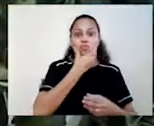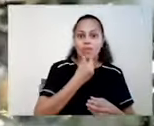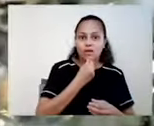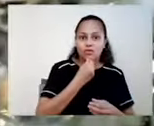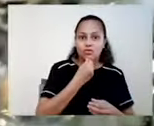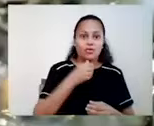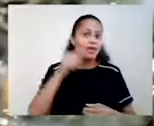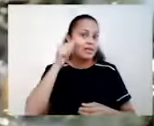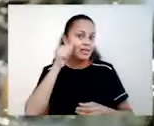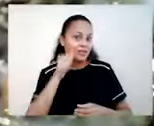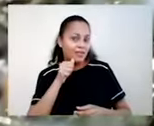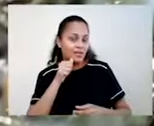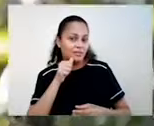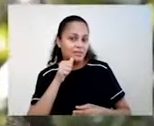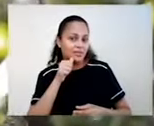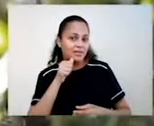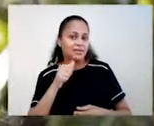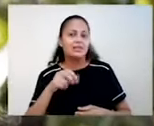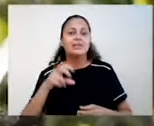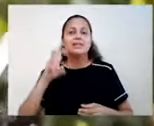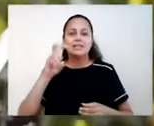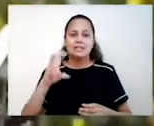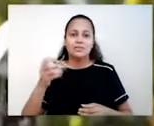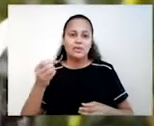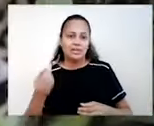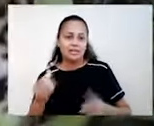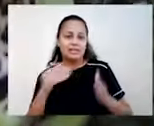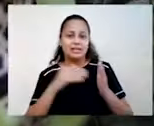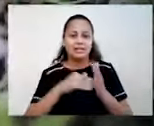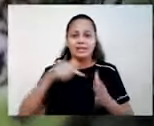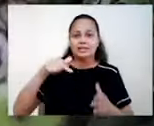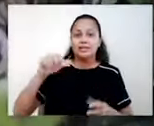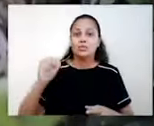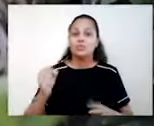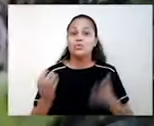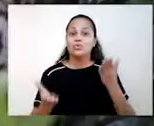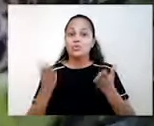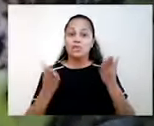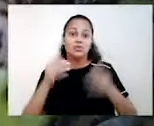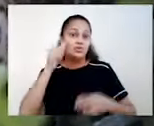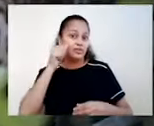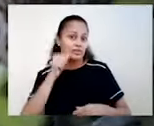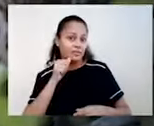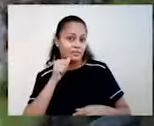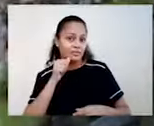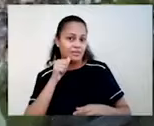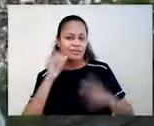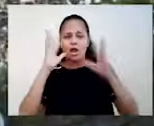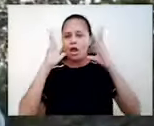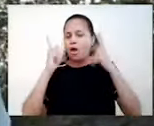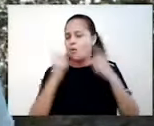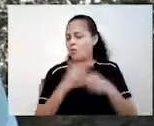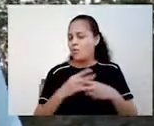nos machos e 56 a 78 quilos nas fêmeas. são animais